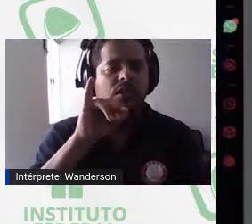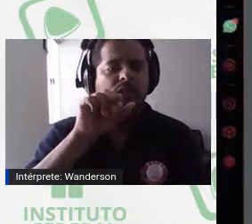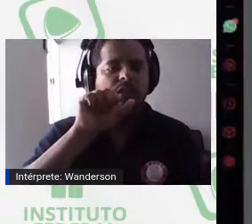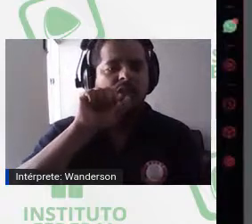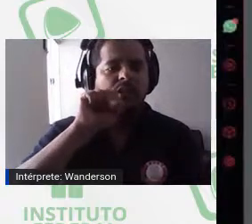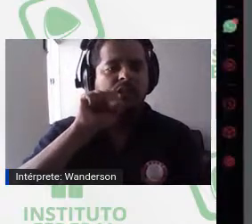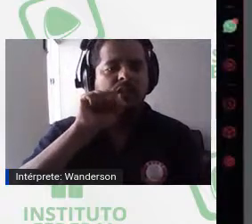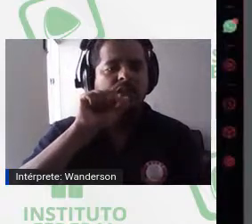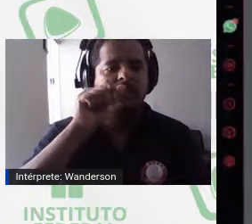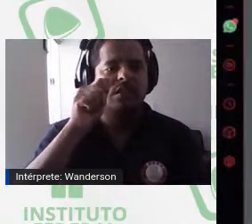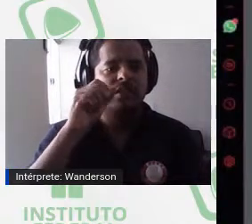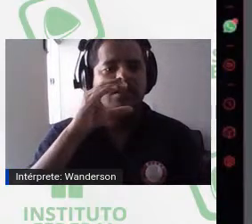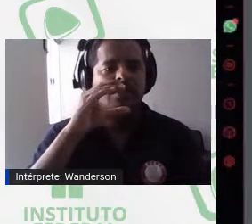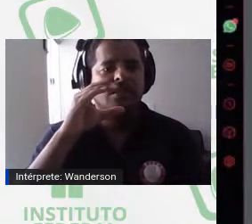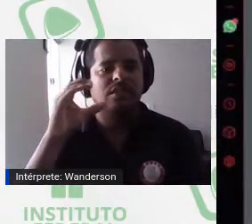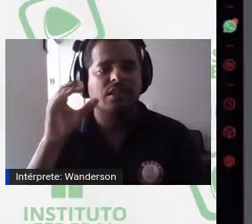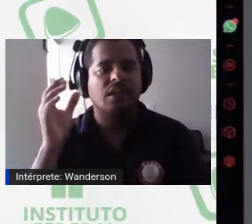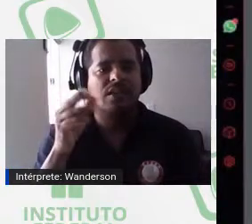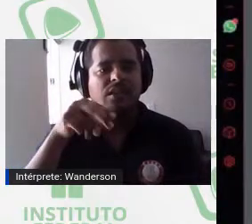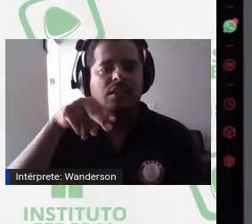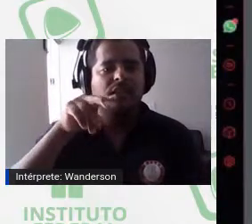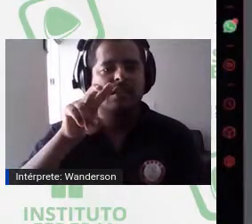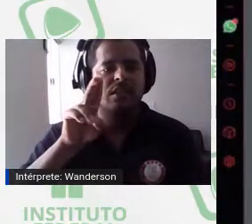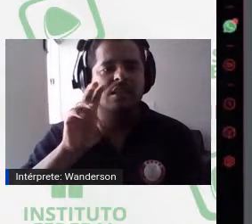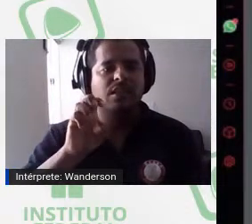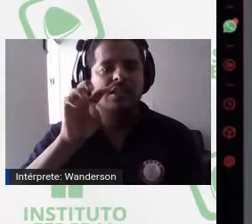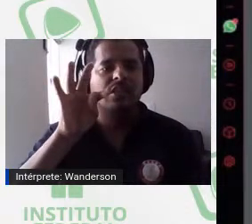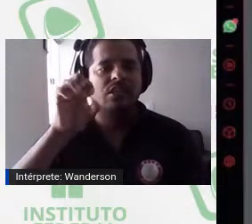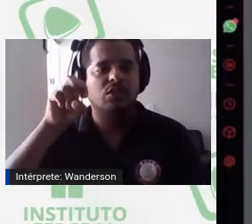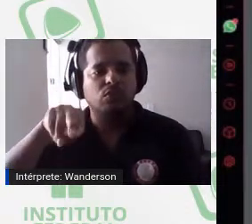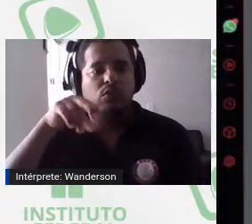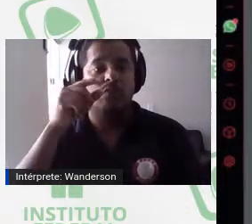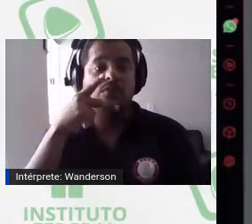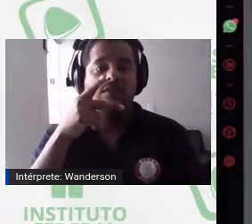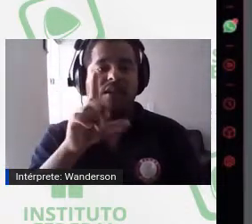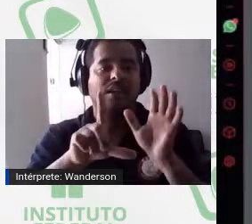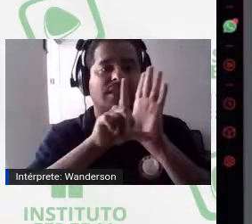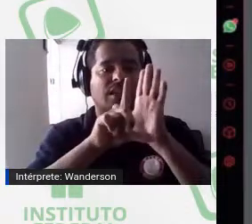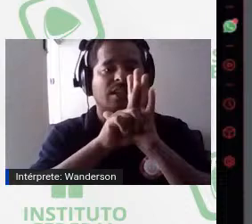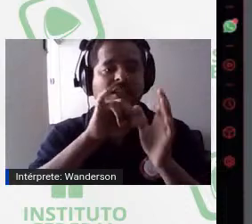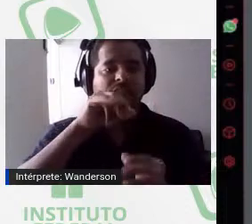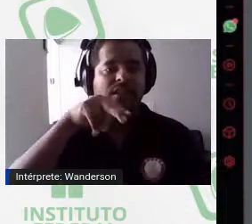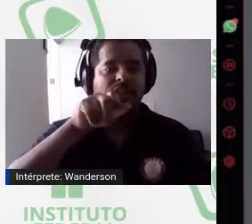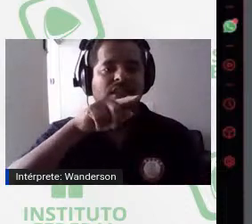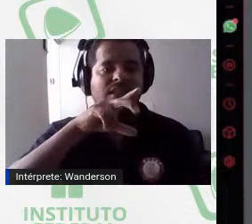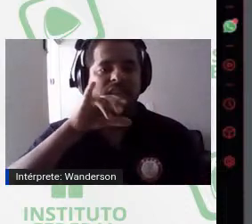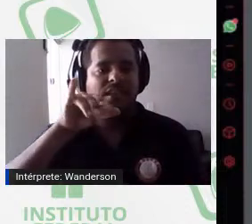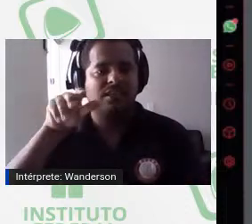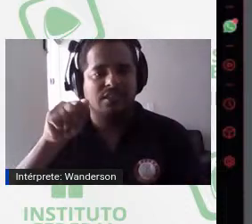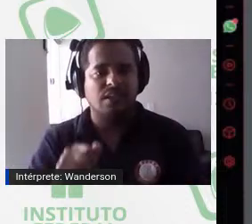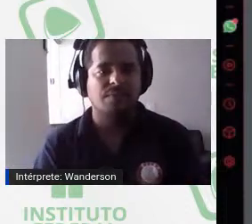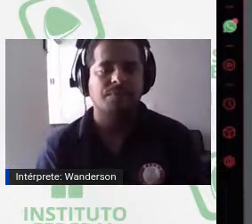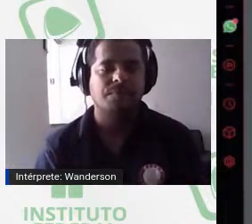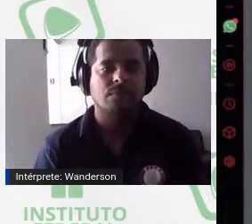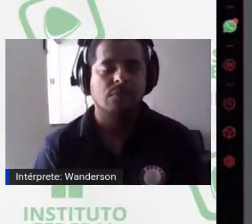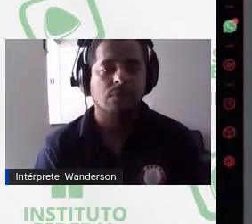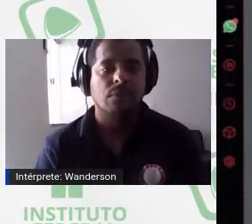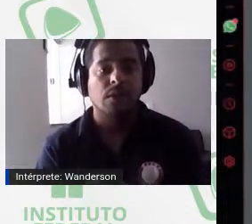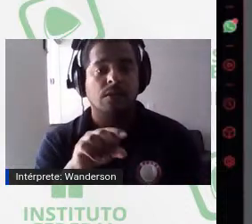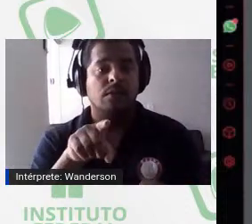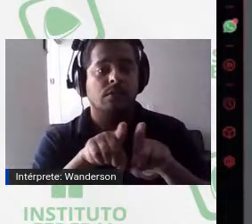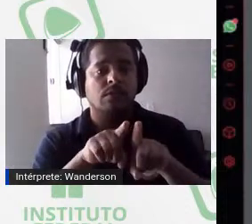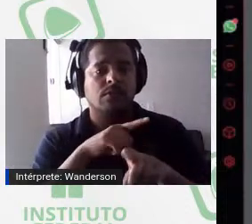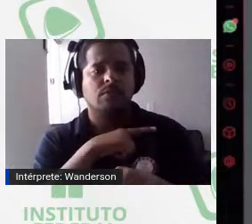inércia. Muito simples para você, explicação rápida, básica, é interseção de função afim e a sua aplicação no MRU, né? Que é movimento